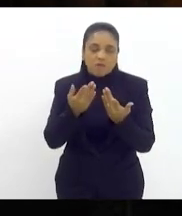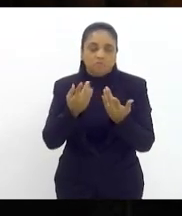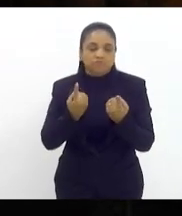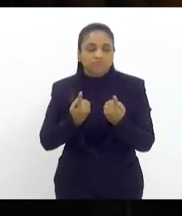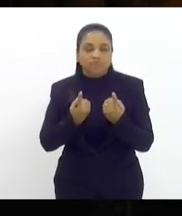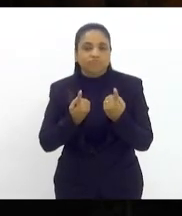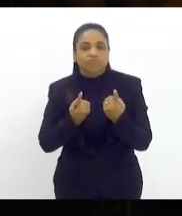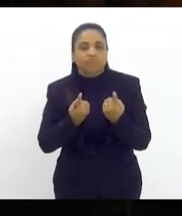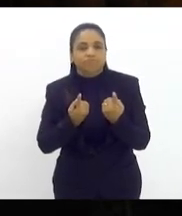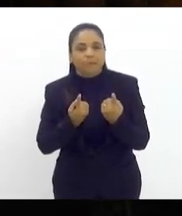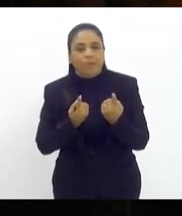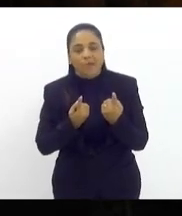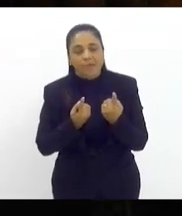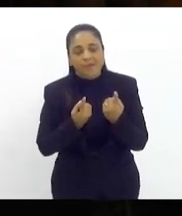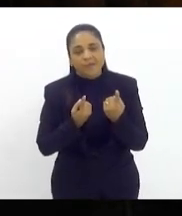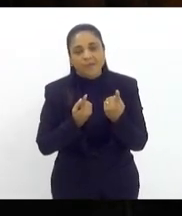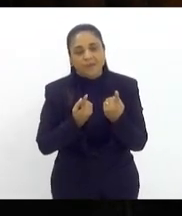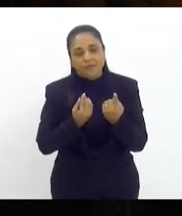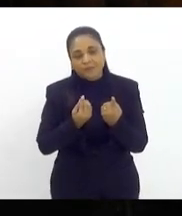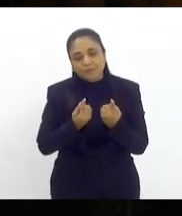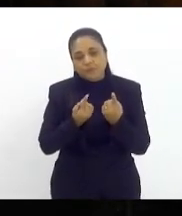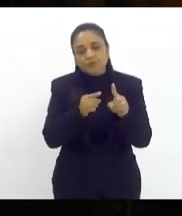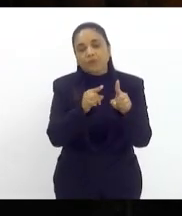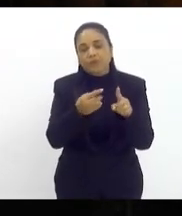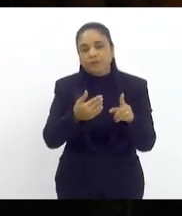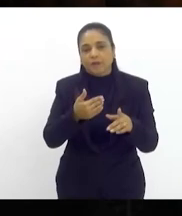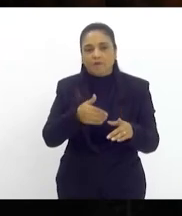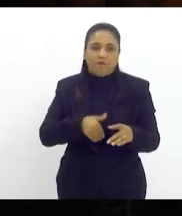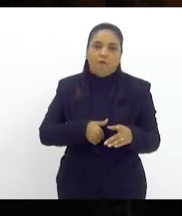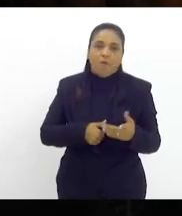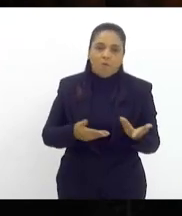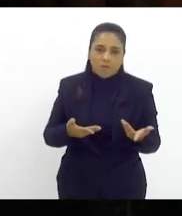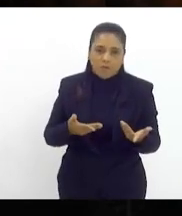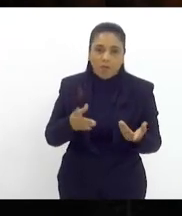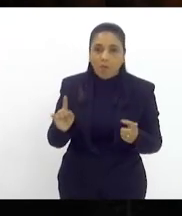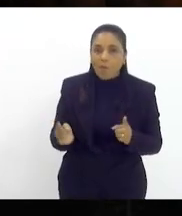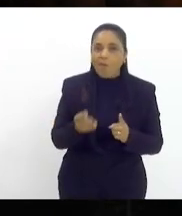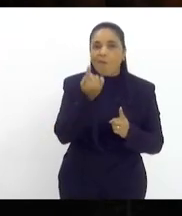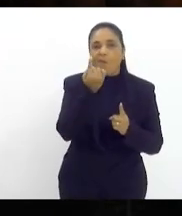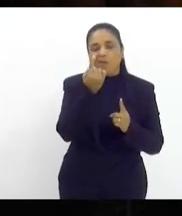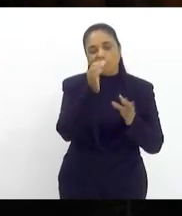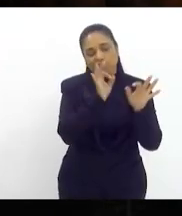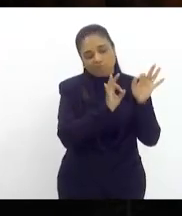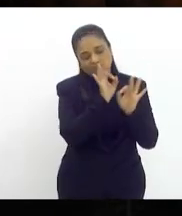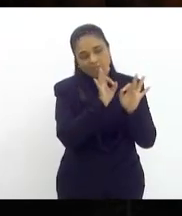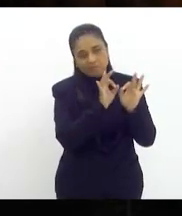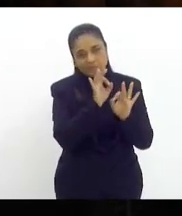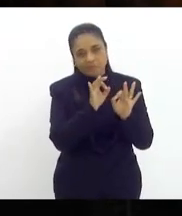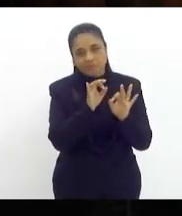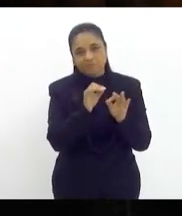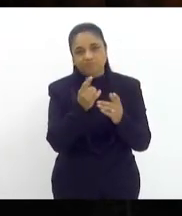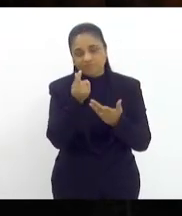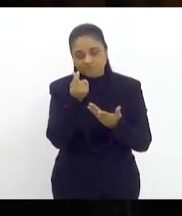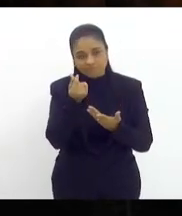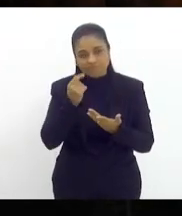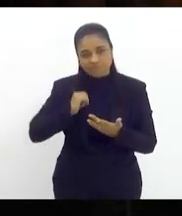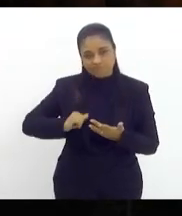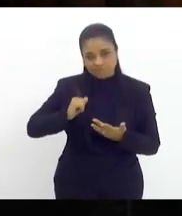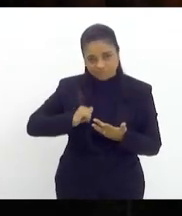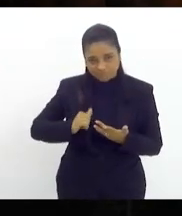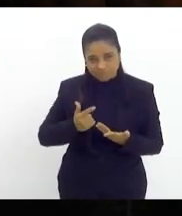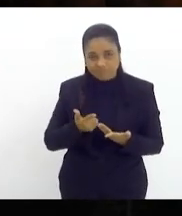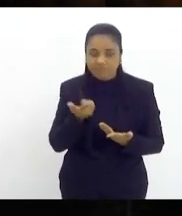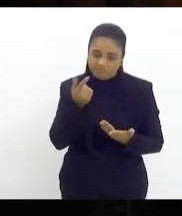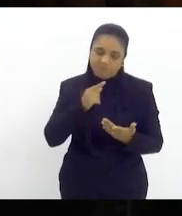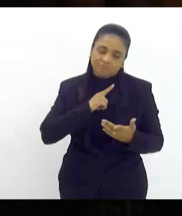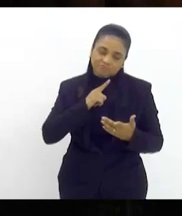garantir um único programa de transferência de renda que a gente tem aqui no estado do Rio de Janeiro então falei isso em praça pública